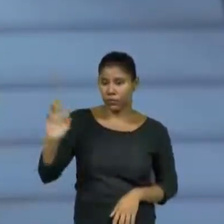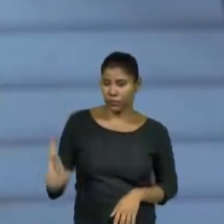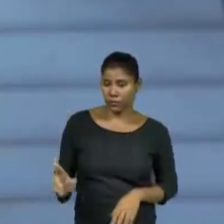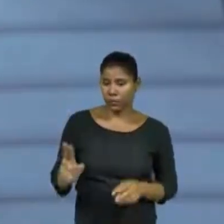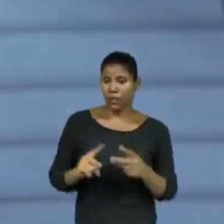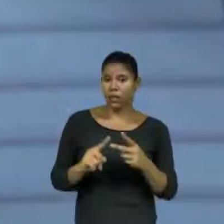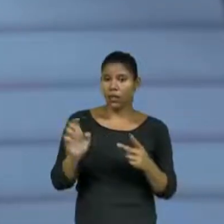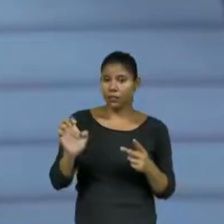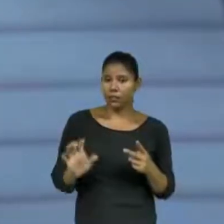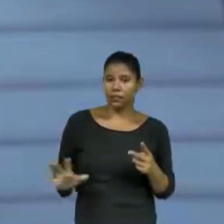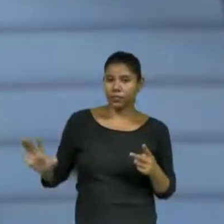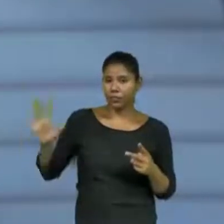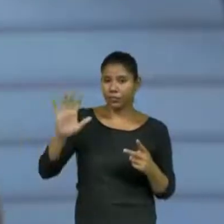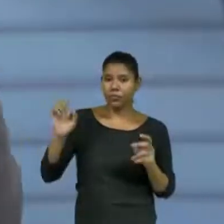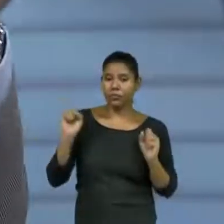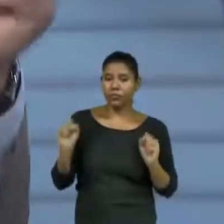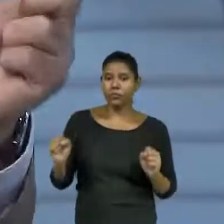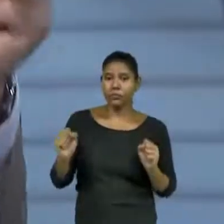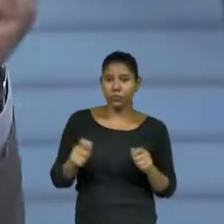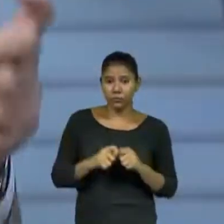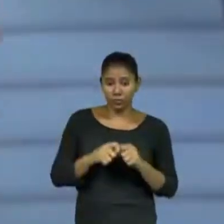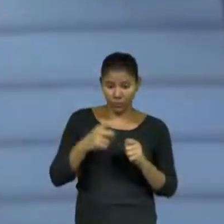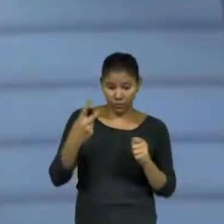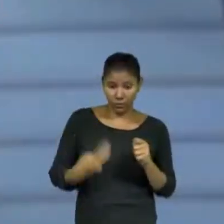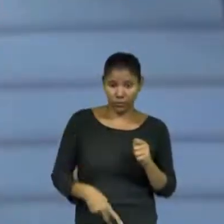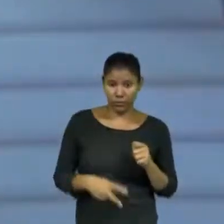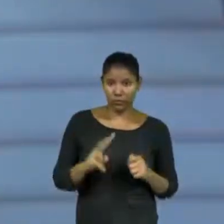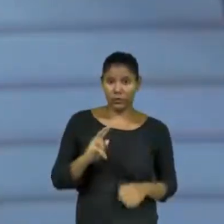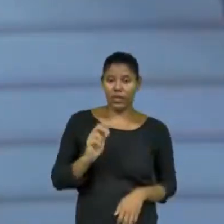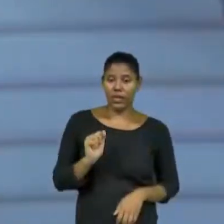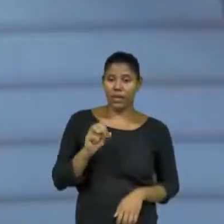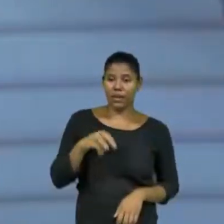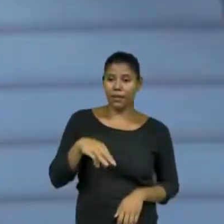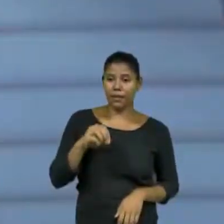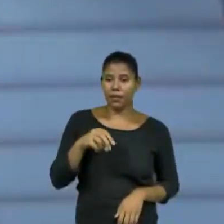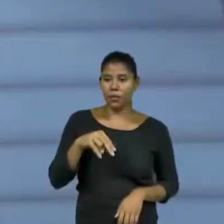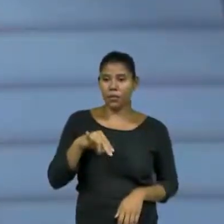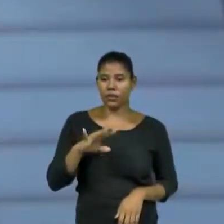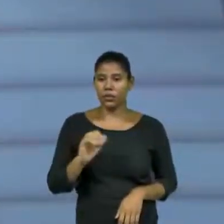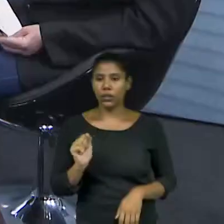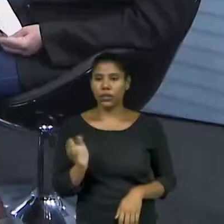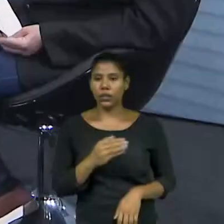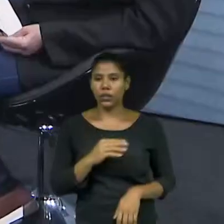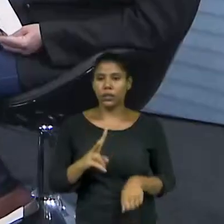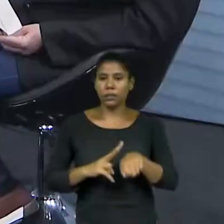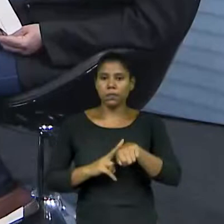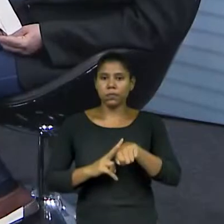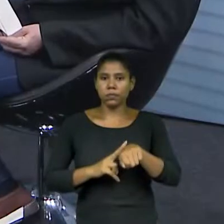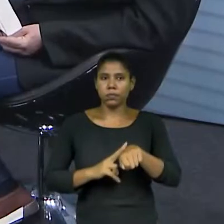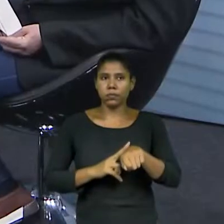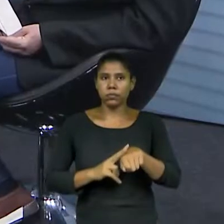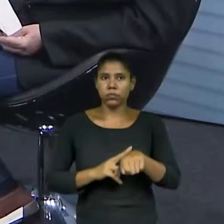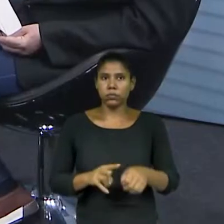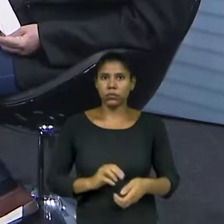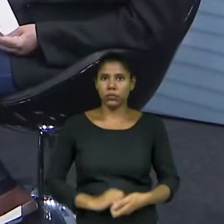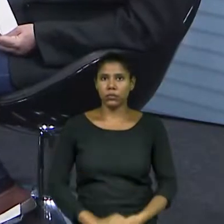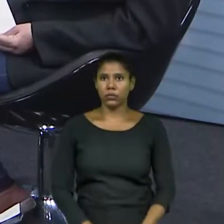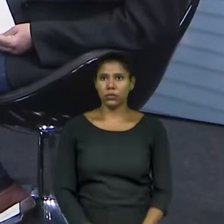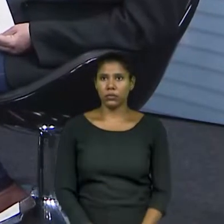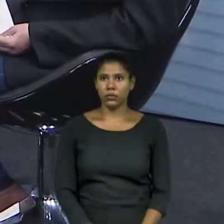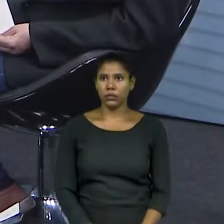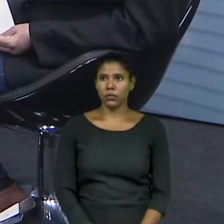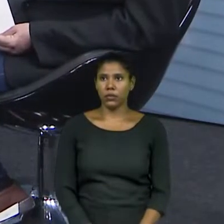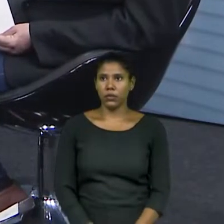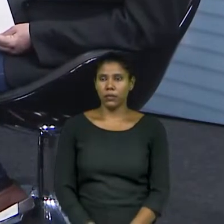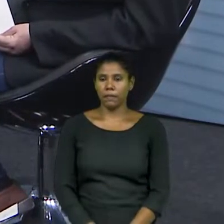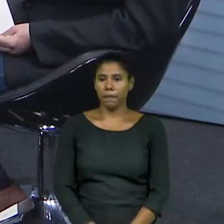aí, com isso, a gente pode produzir localmente e a amônia verde, inclusive. Exatamente. Joaquim Rolim e o Lúcio Bonfim, me diga uma coisa, quando eu